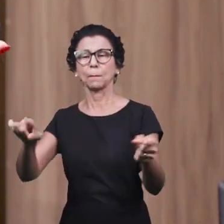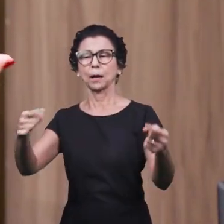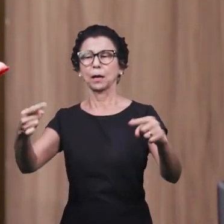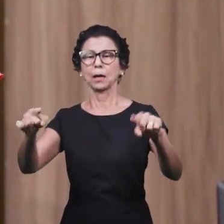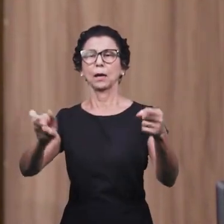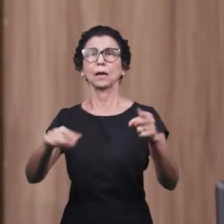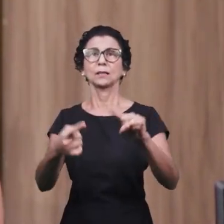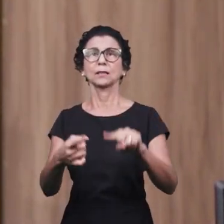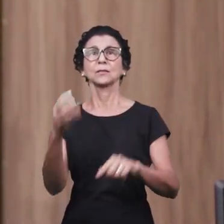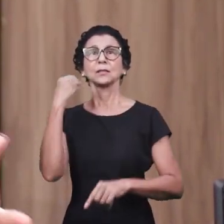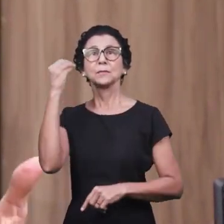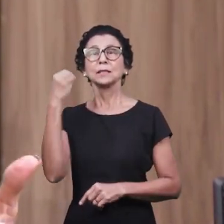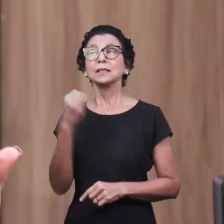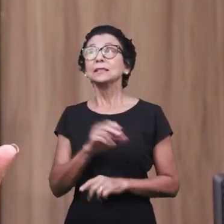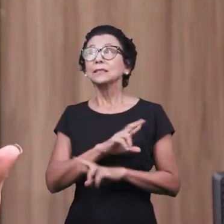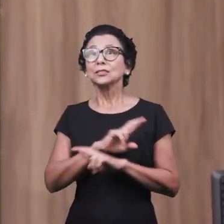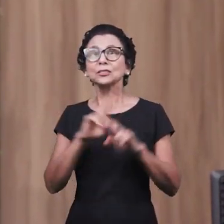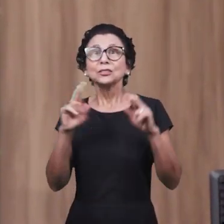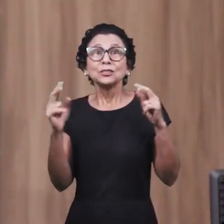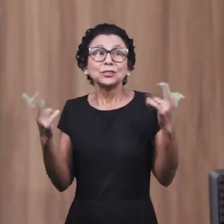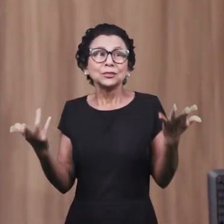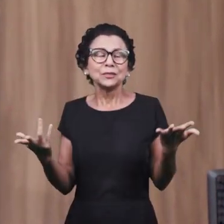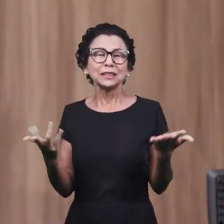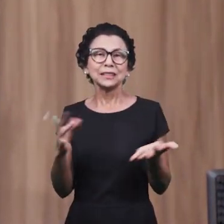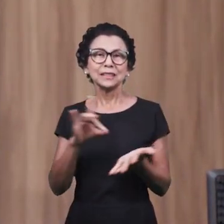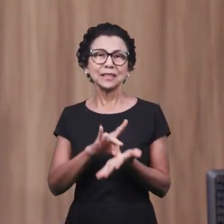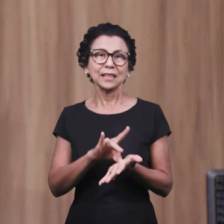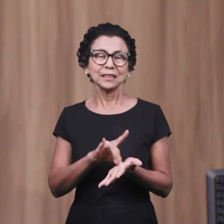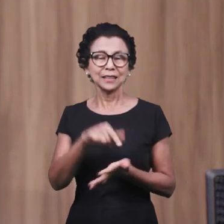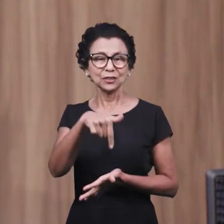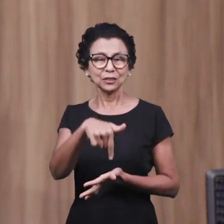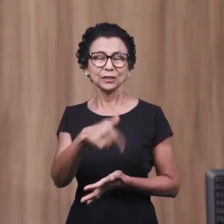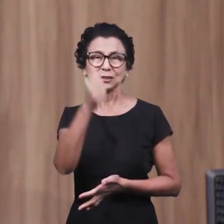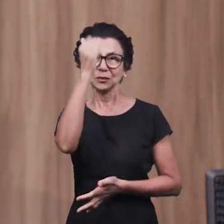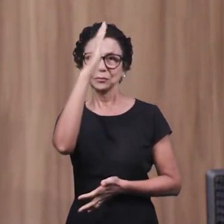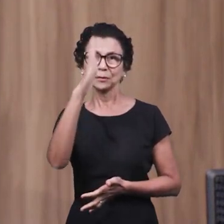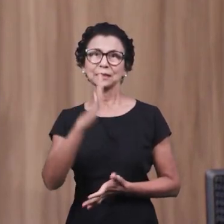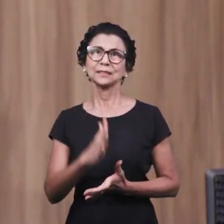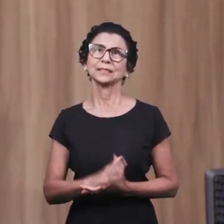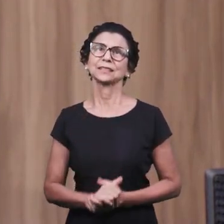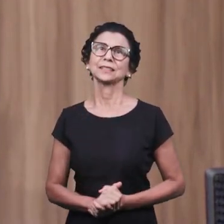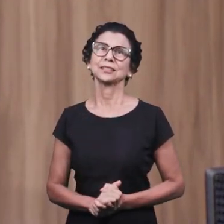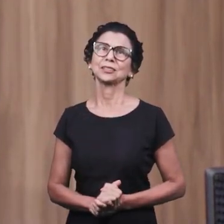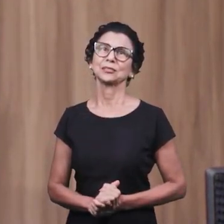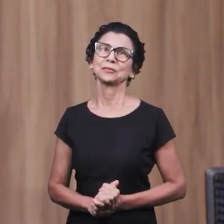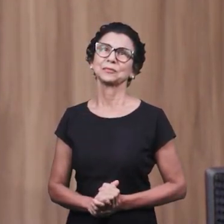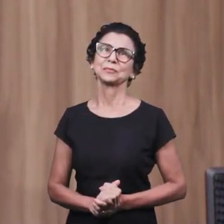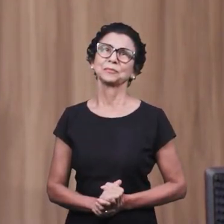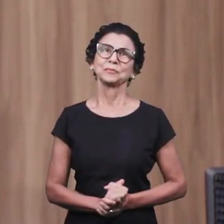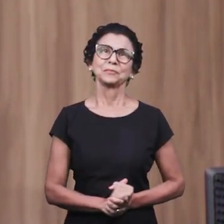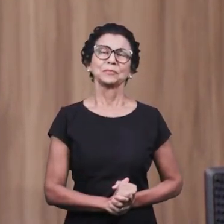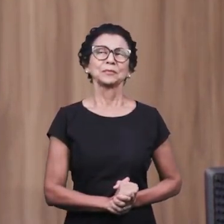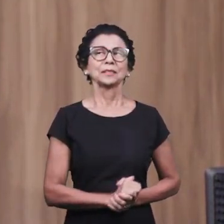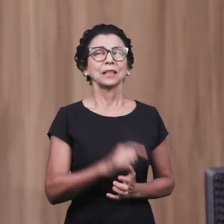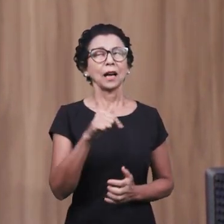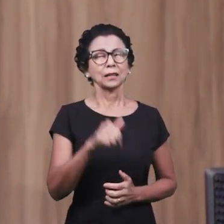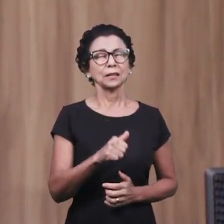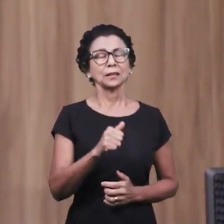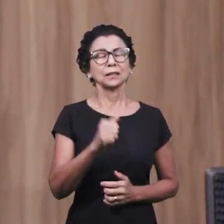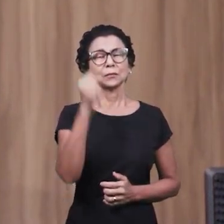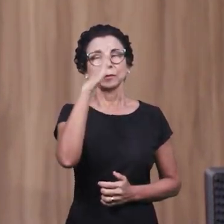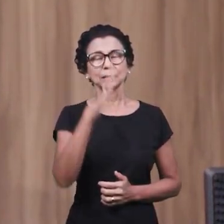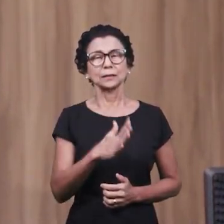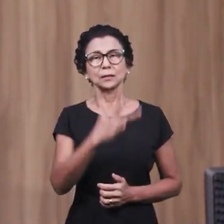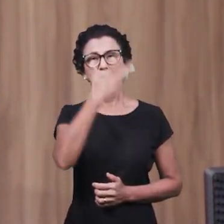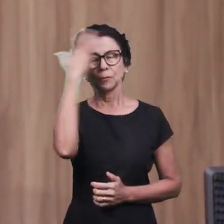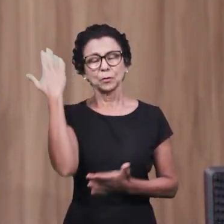Foi uma experiência, assim, completamente diferente do que eu tive aqui no Brasil, né? No Brasil, uma pessoa, assim, que tá começando seus estudos, que você